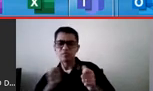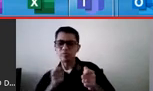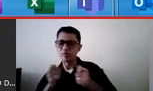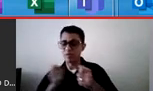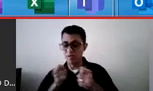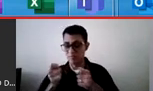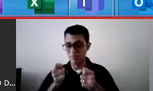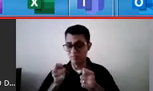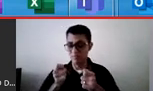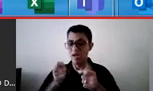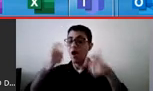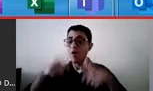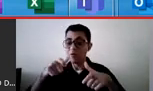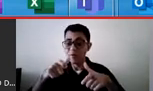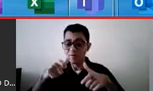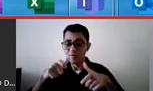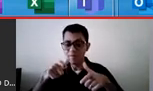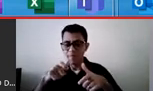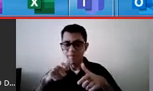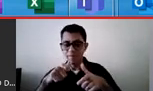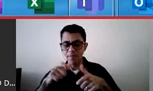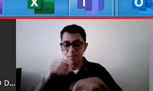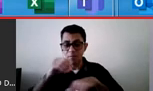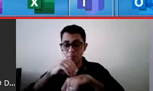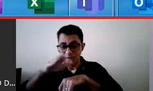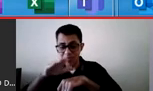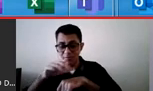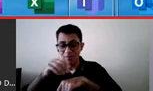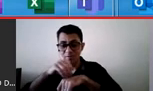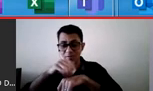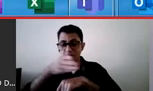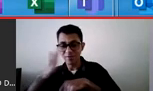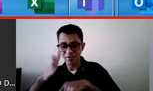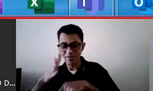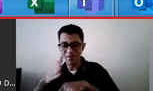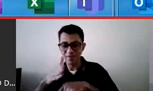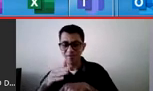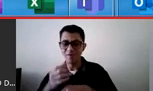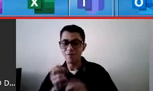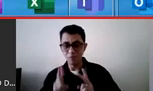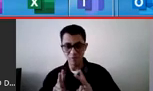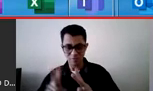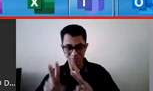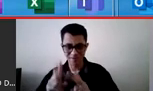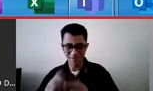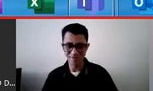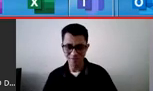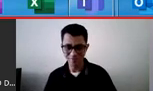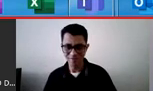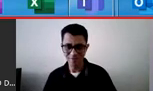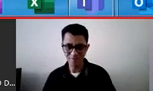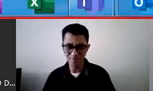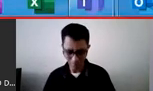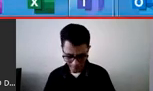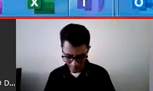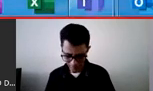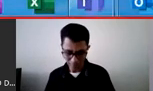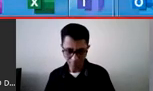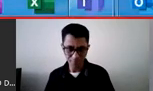equilíbrio? Fica aí o pensamento. Vou dar continuidade aqui.